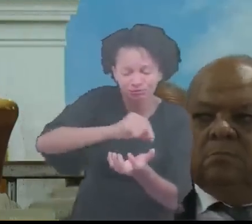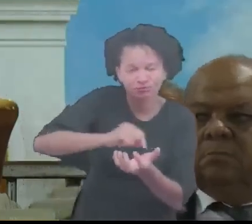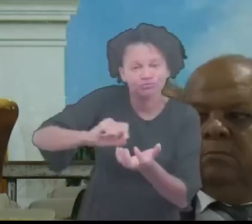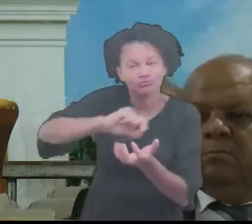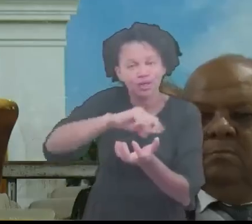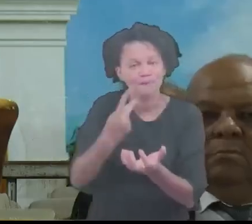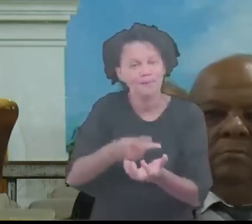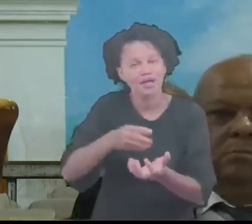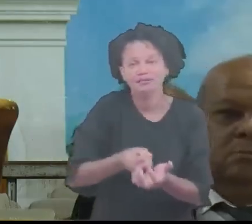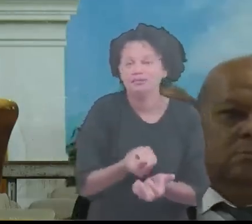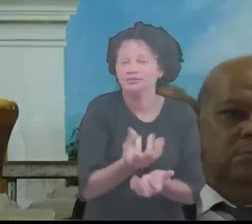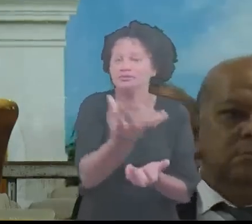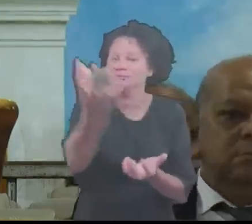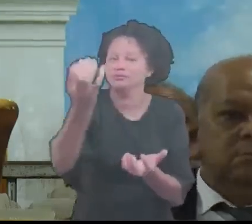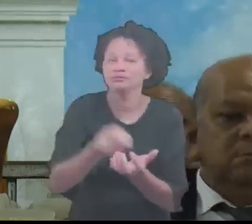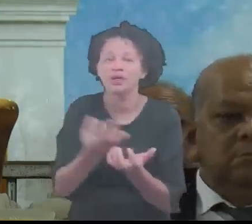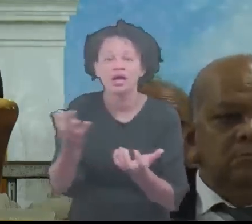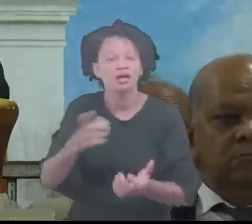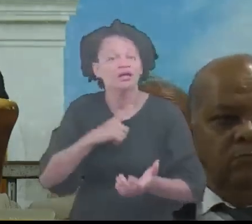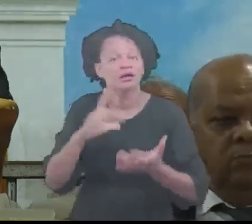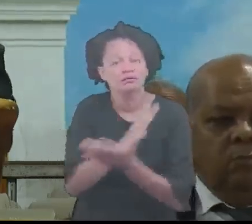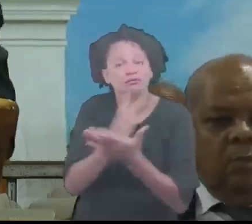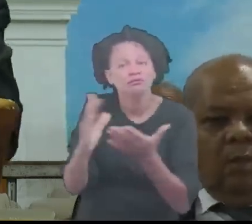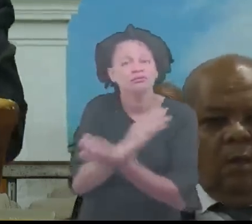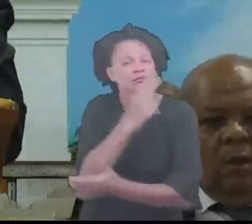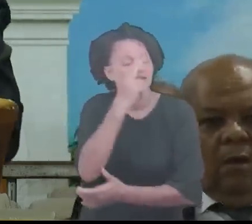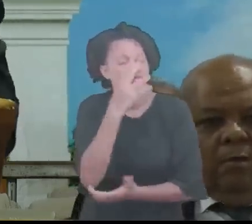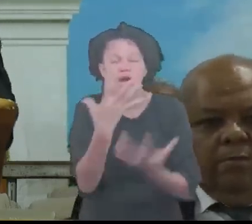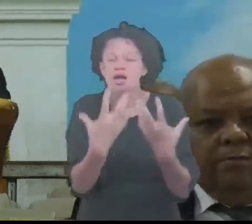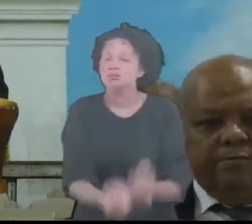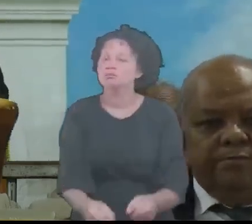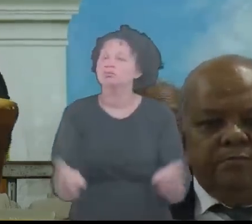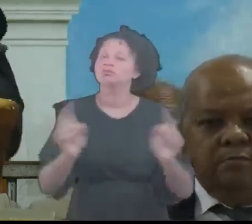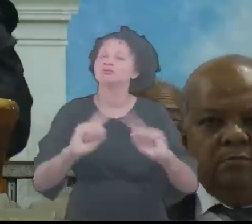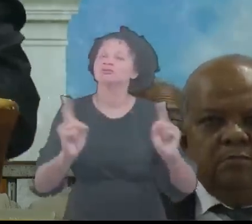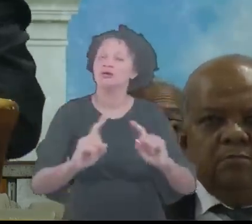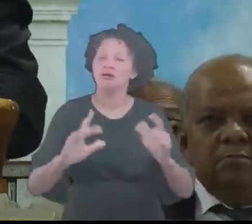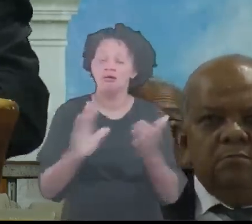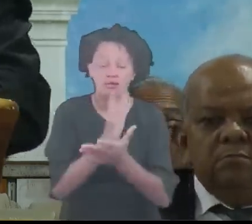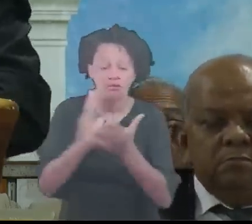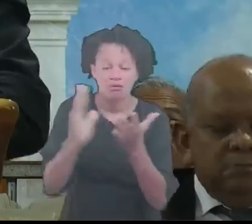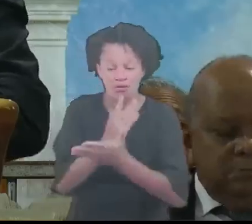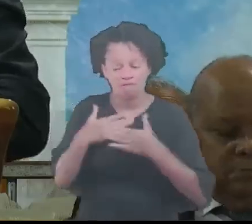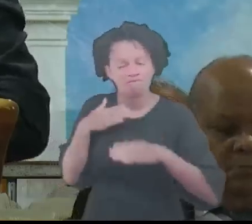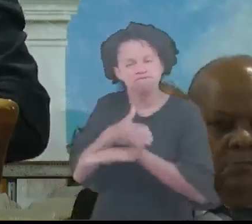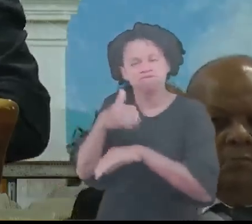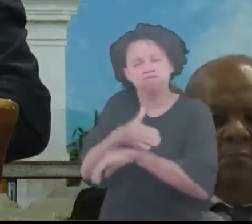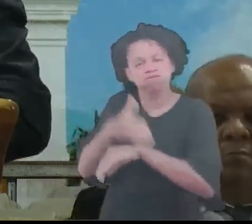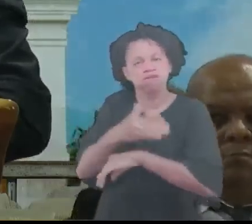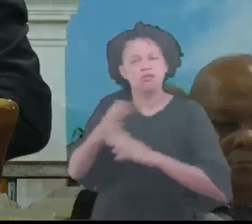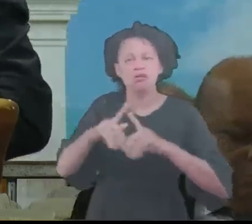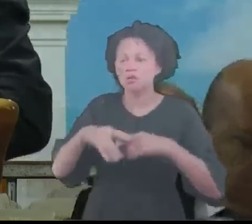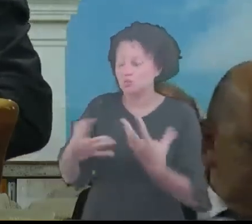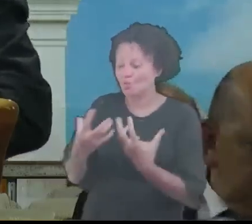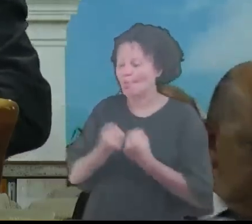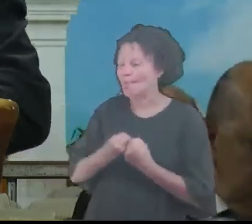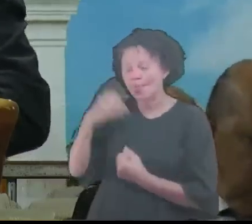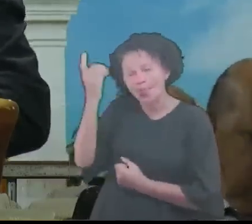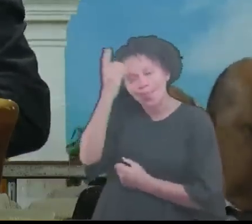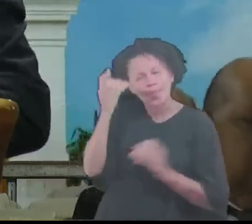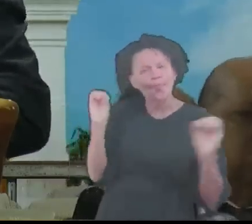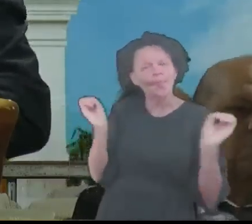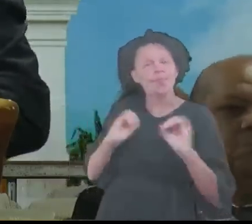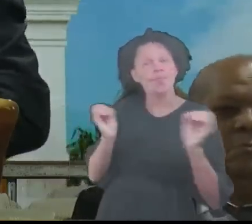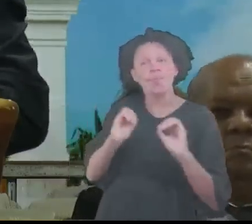prata. Tem crente que ainda não recebeu. Tem gente que está na igreja e nem recebeu a prata e